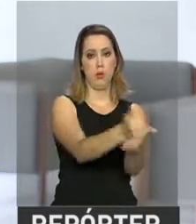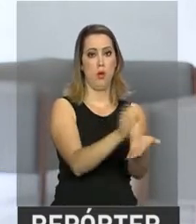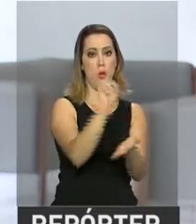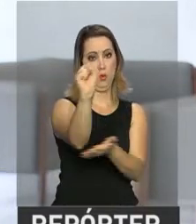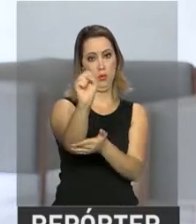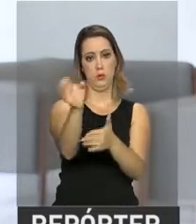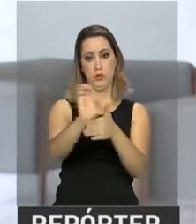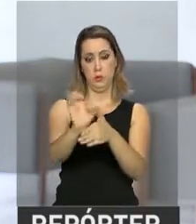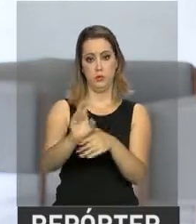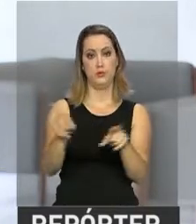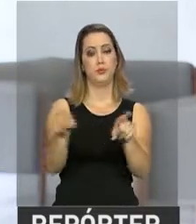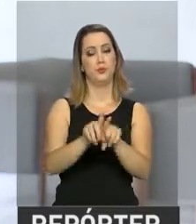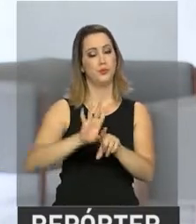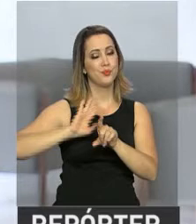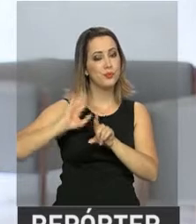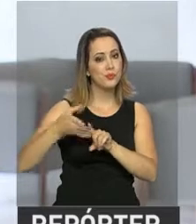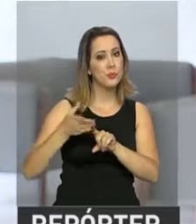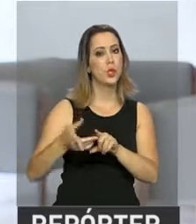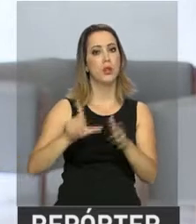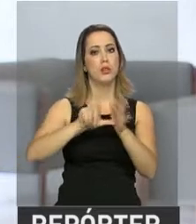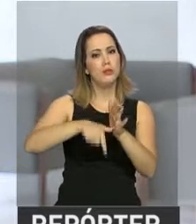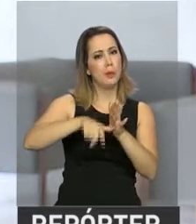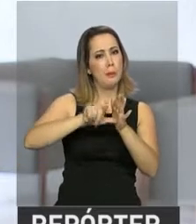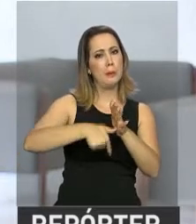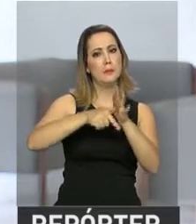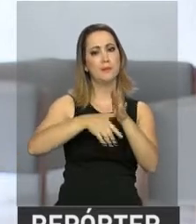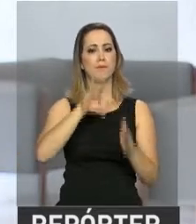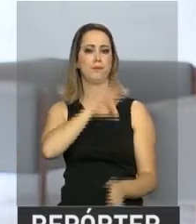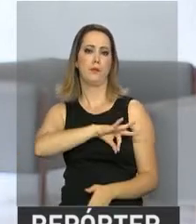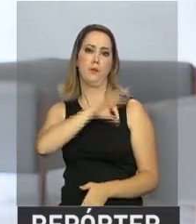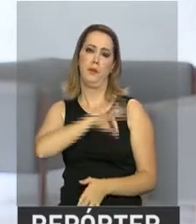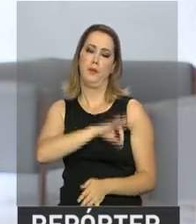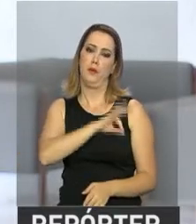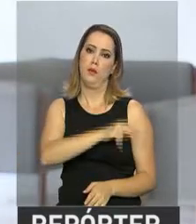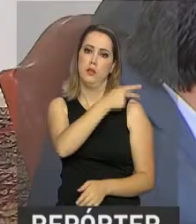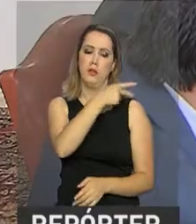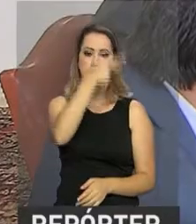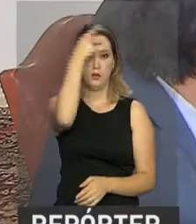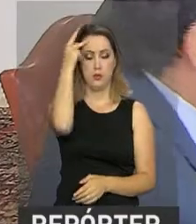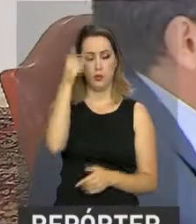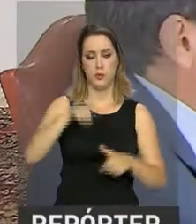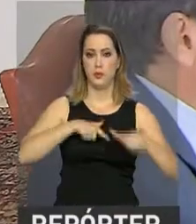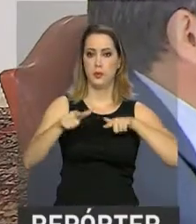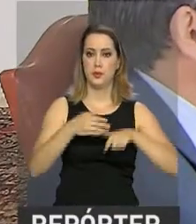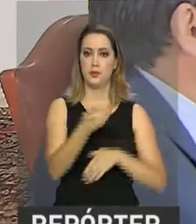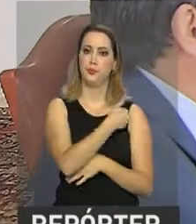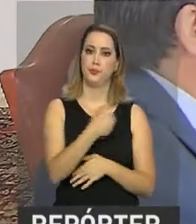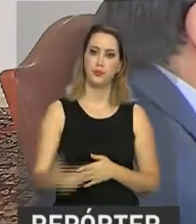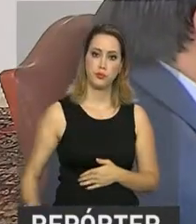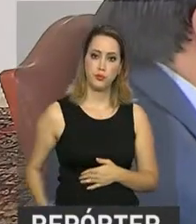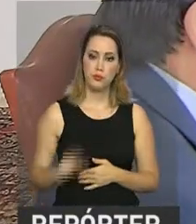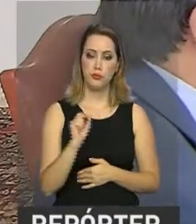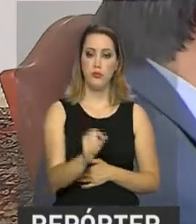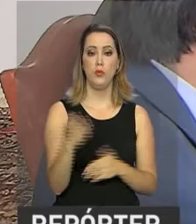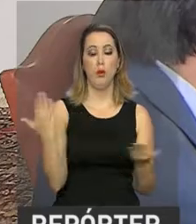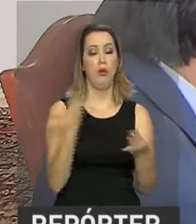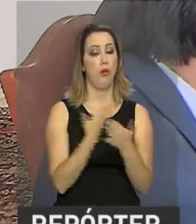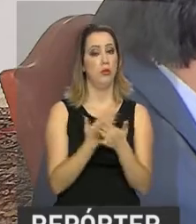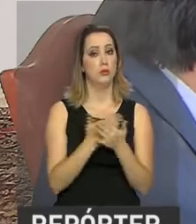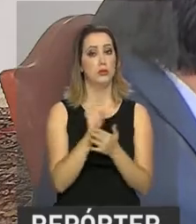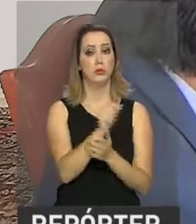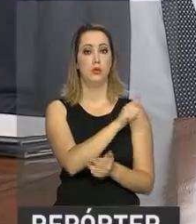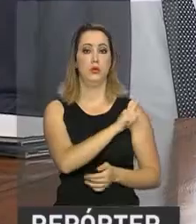o Rio Grande do Sul, já atrasaram salários de servidores neste ano. Agora o governo vai estudar as propostas